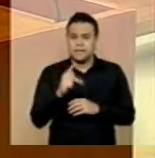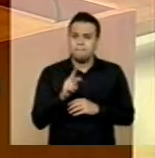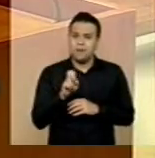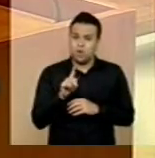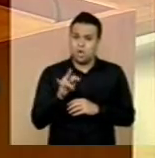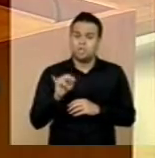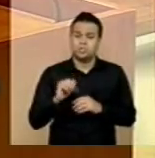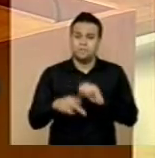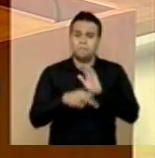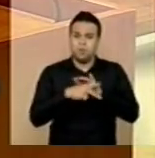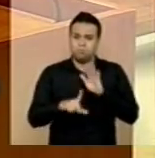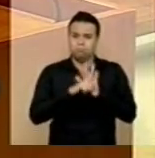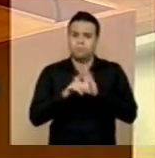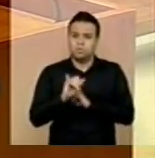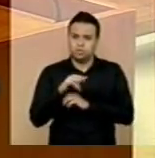institucional,